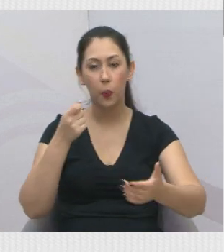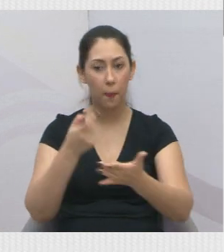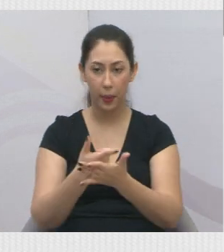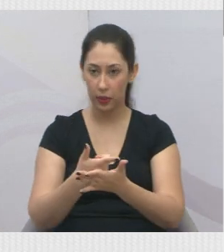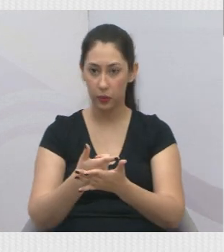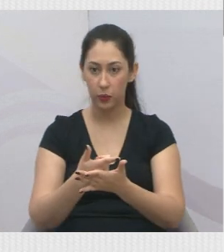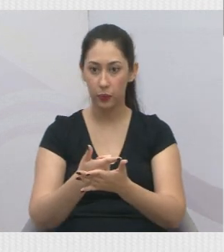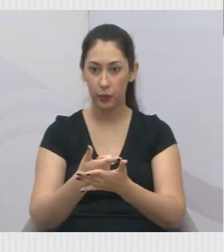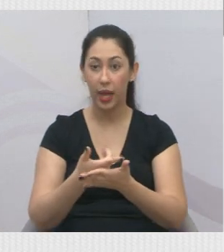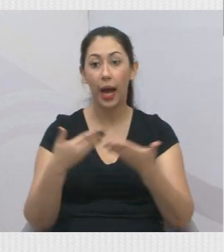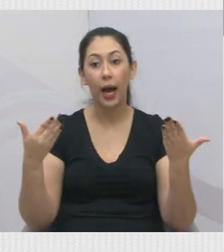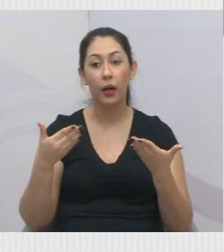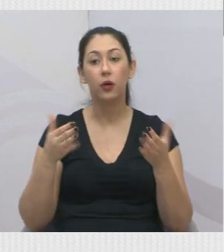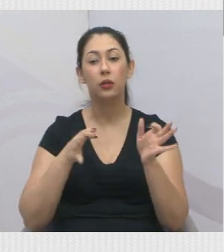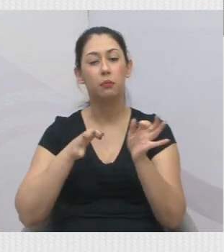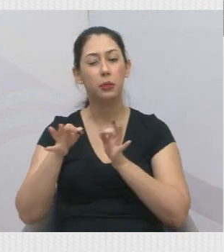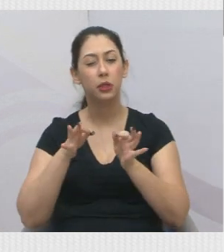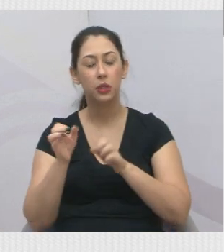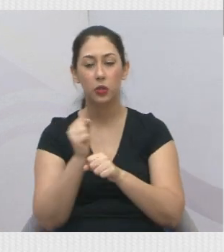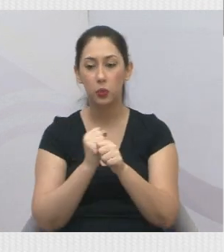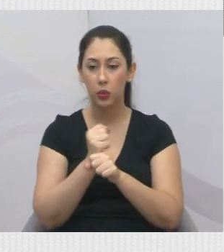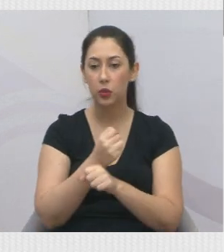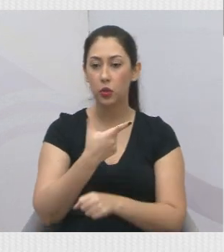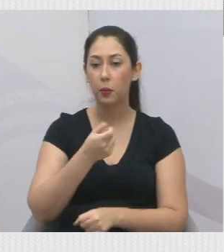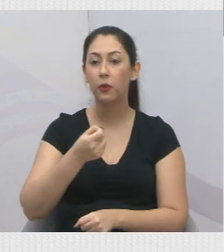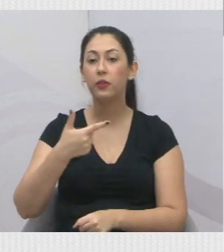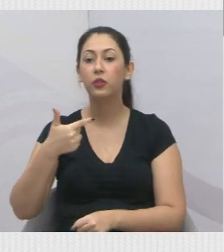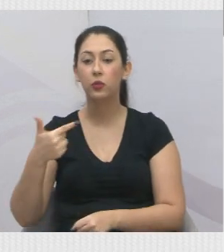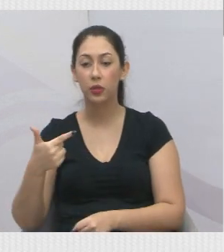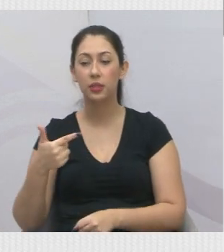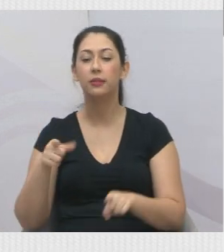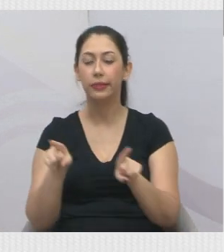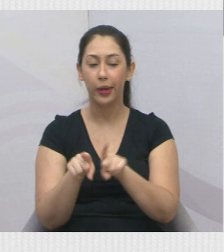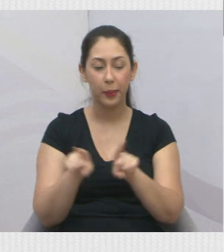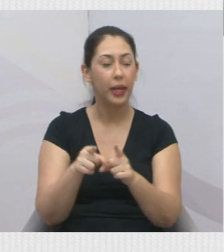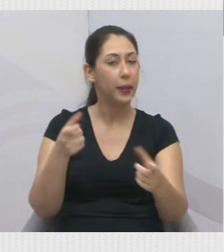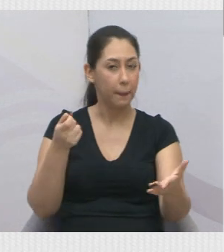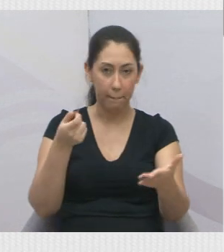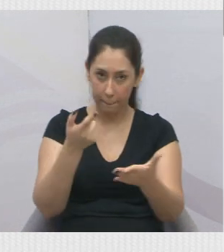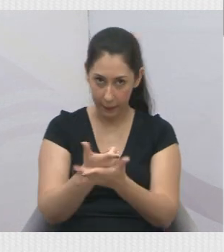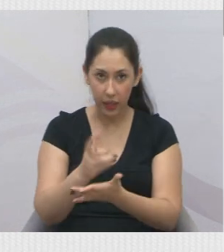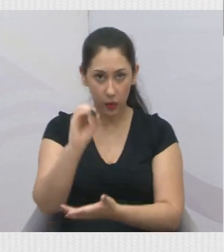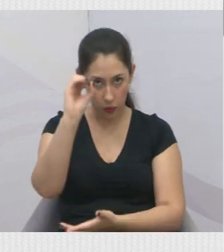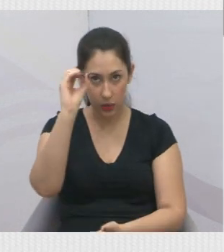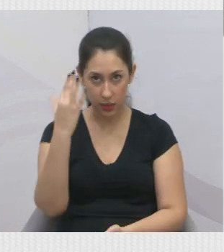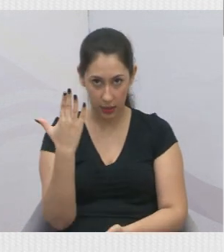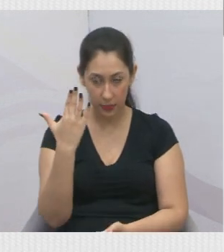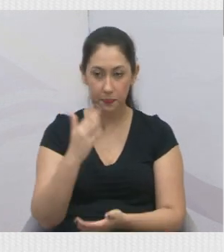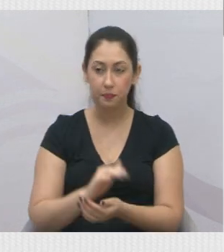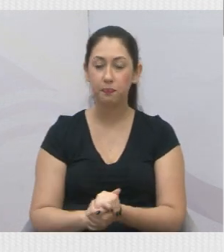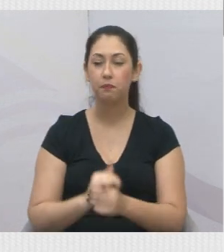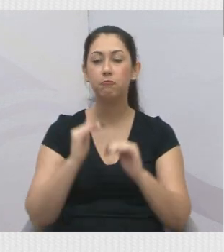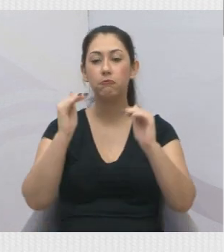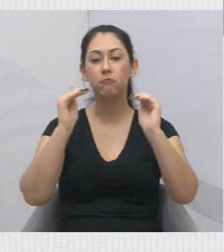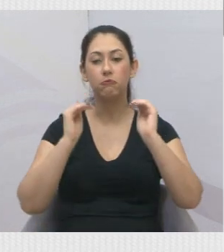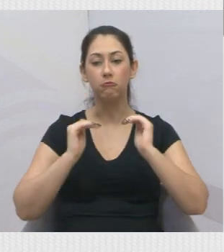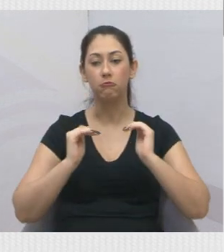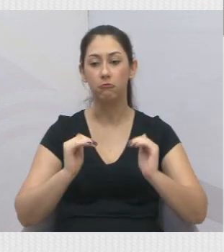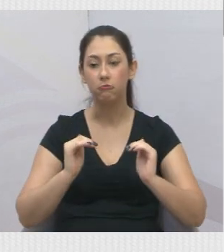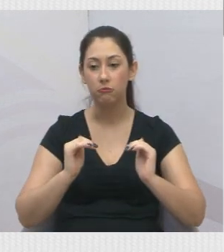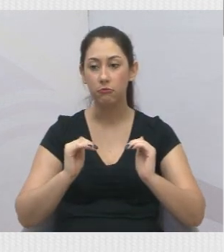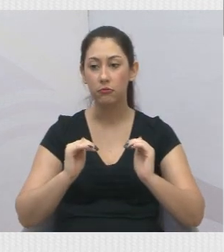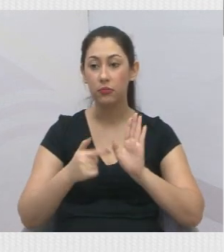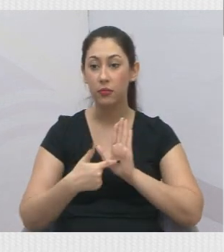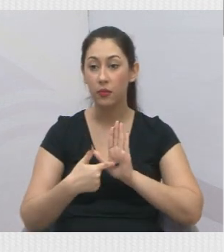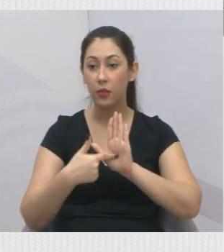O que está sendo previsto agora para 21 será quitado agora no decorrer do exercício 2022. Quadro de baixo. quadro de baixo